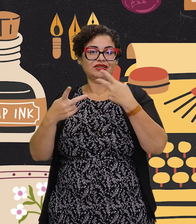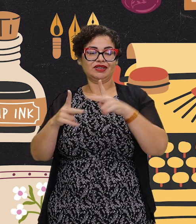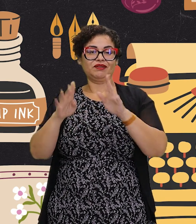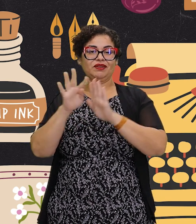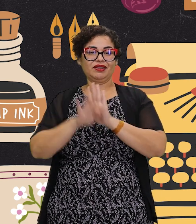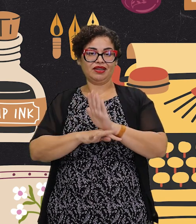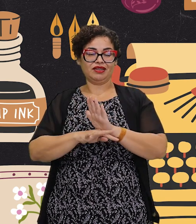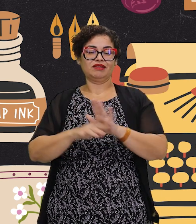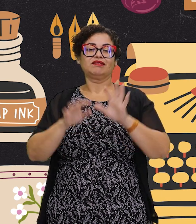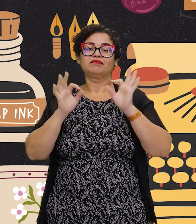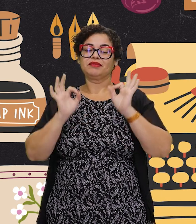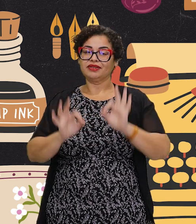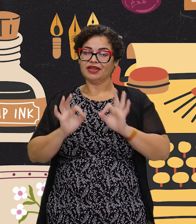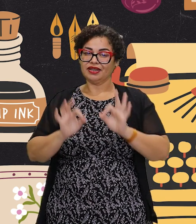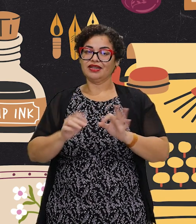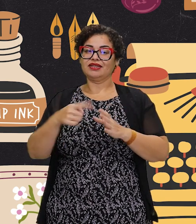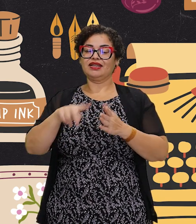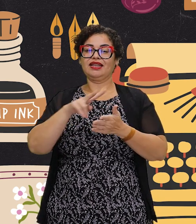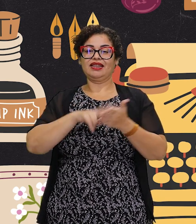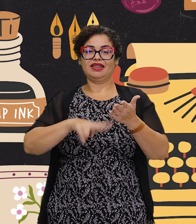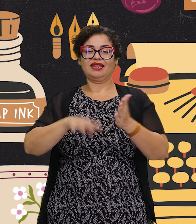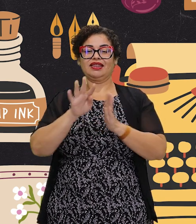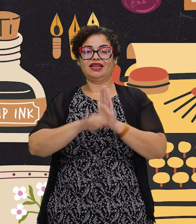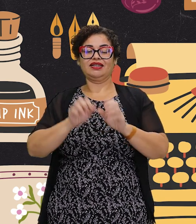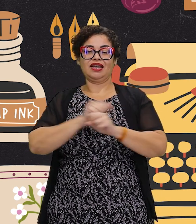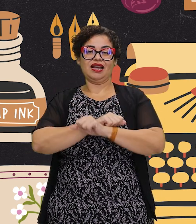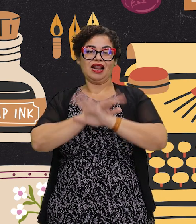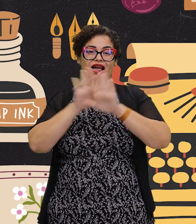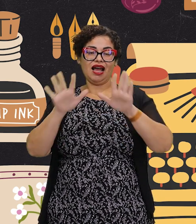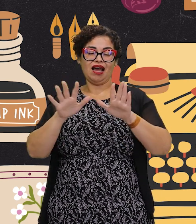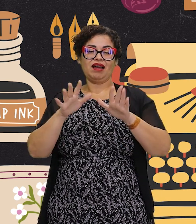seu texto, para garantir